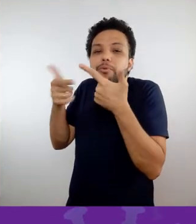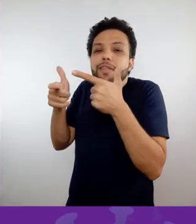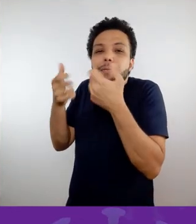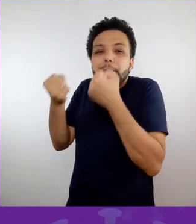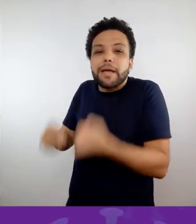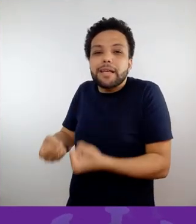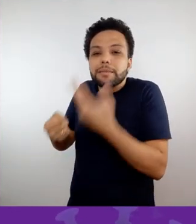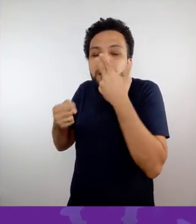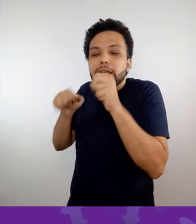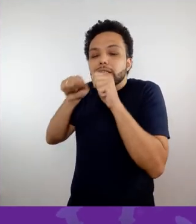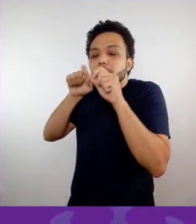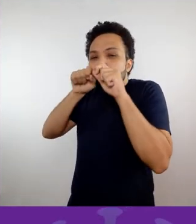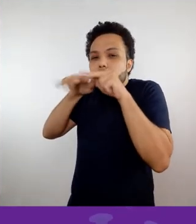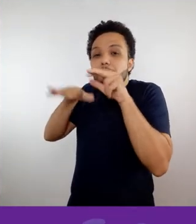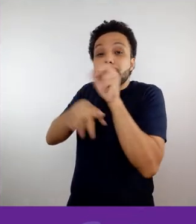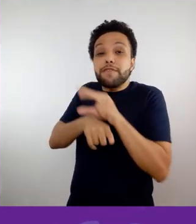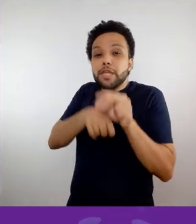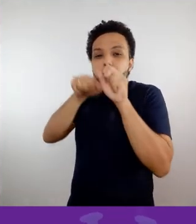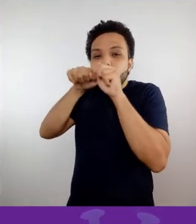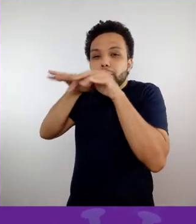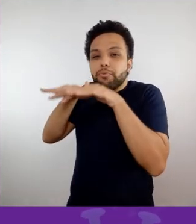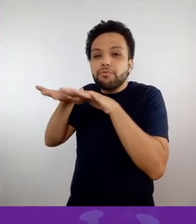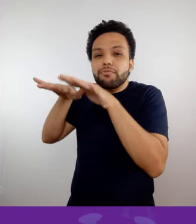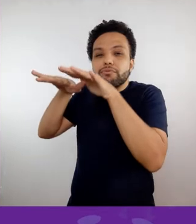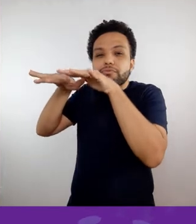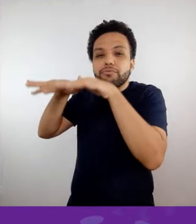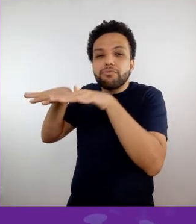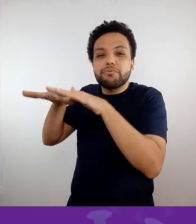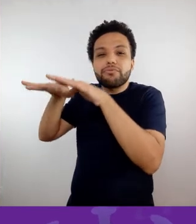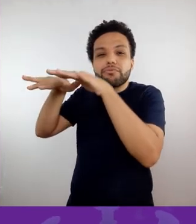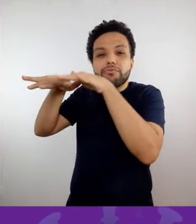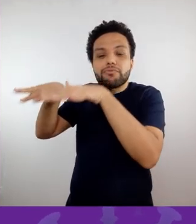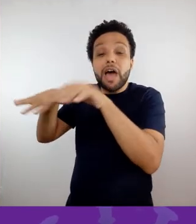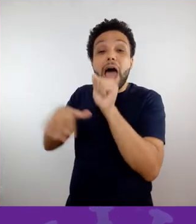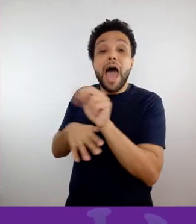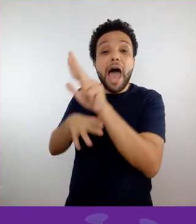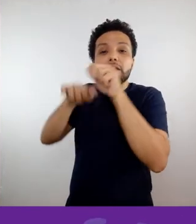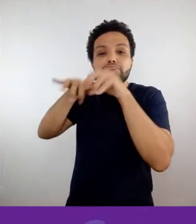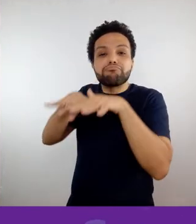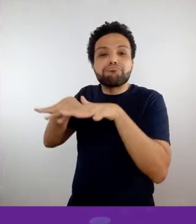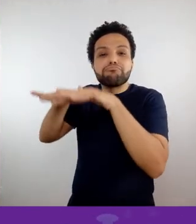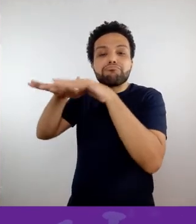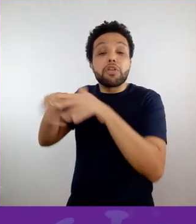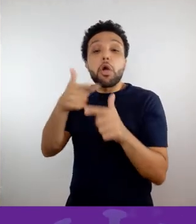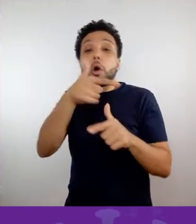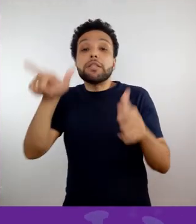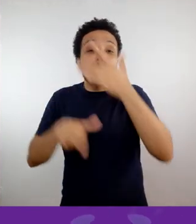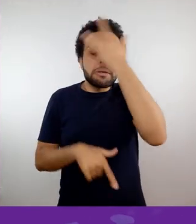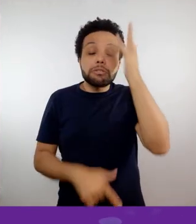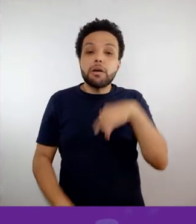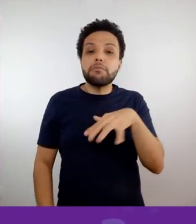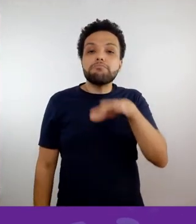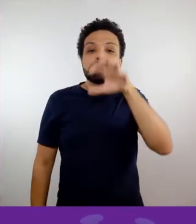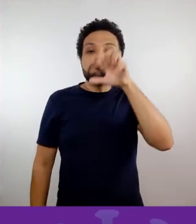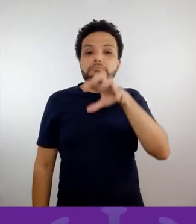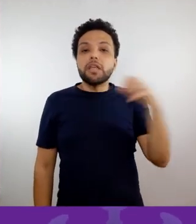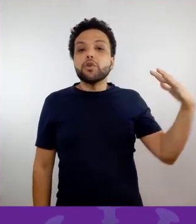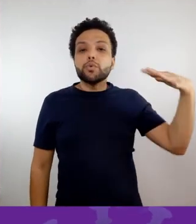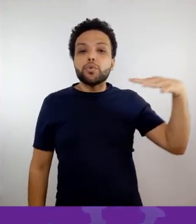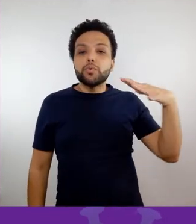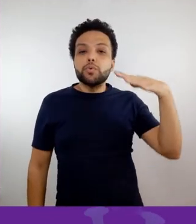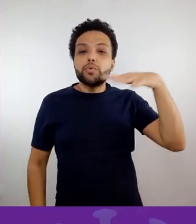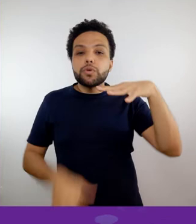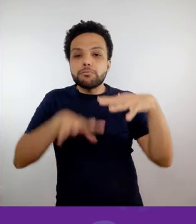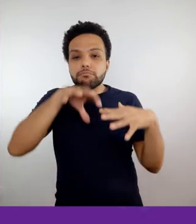tipo aerossol o vírus pode ficar flutuando no ar e flutuando no ar ele pode circular uma distância maior e aí é alguém pode aspirar